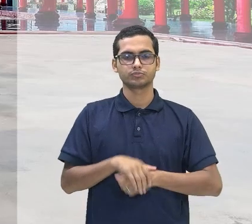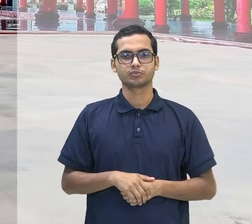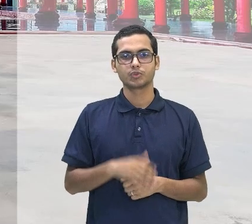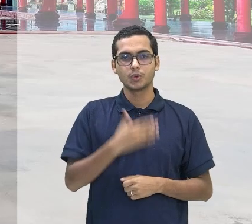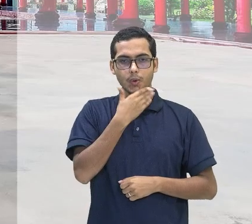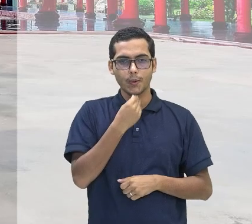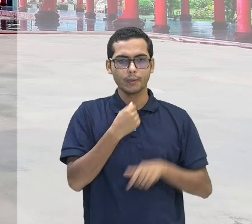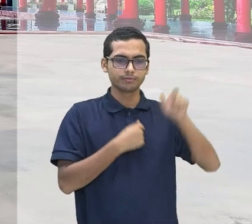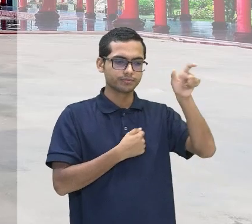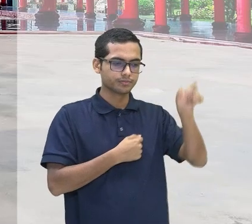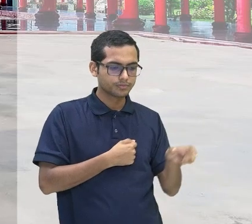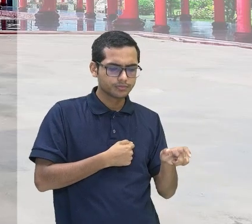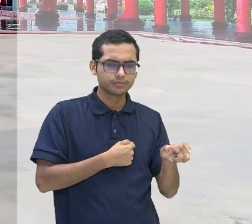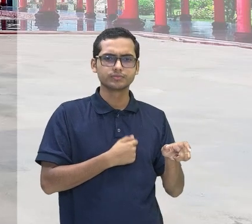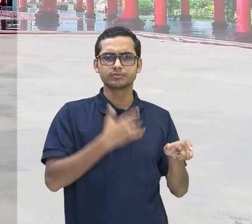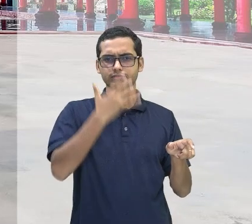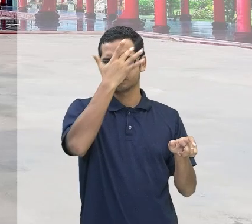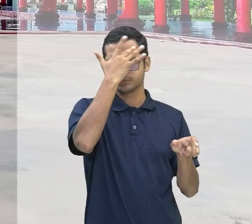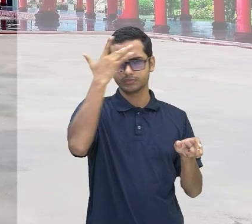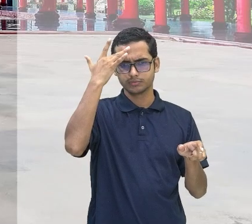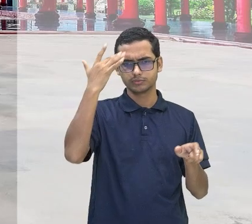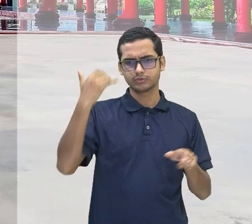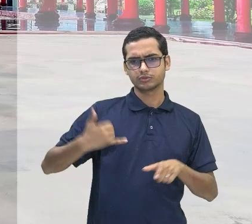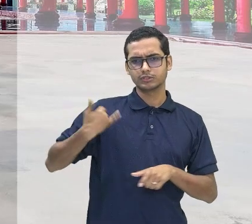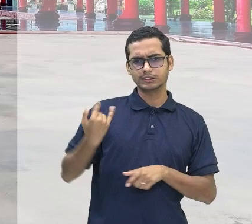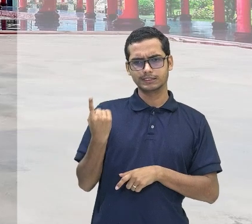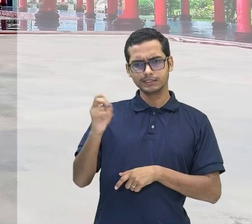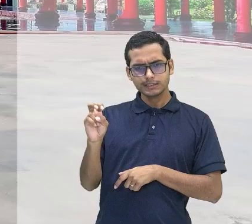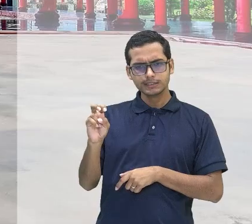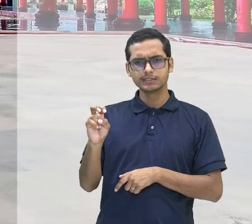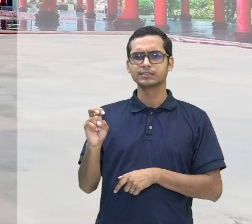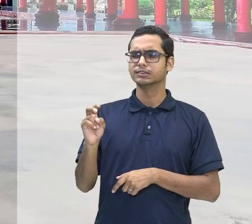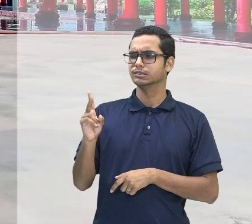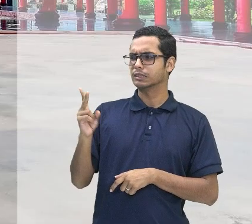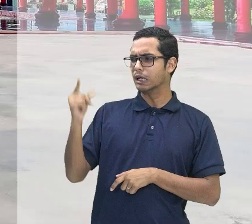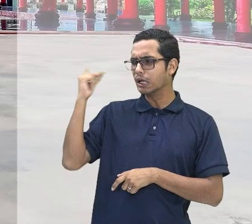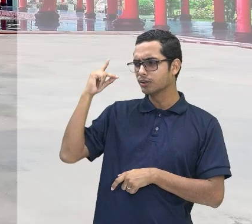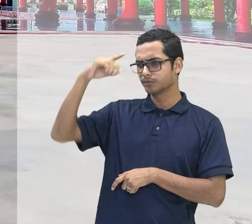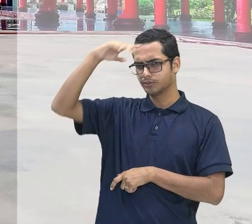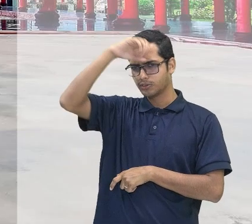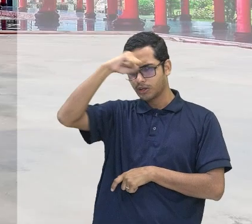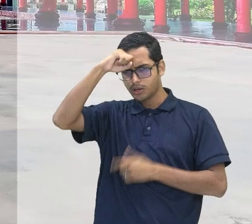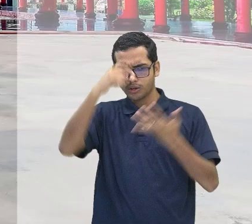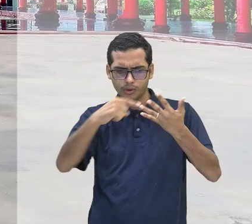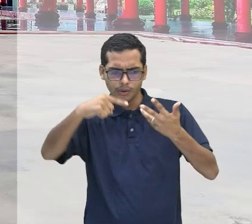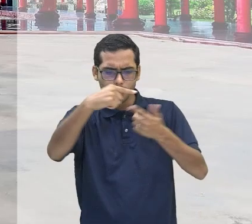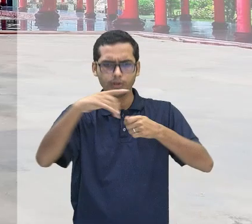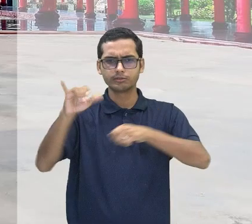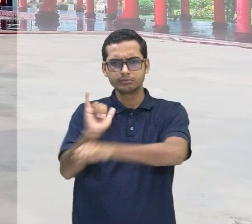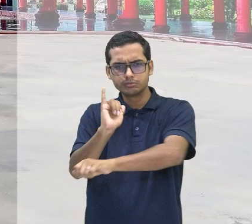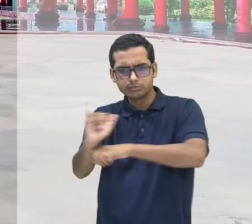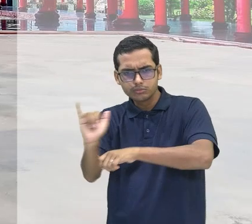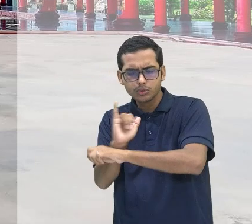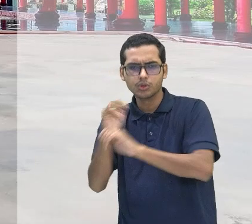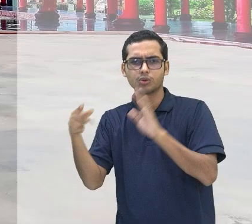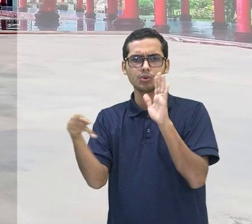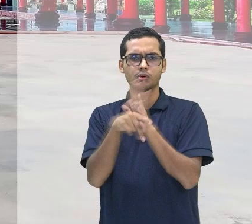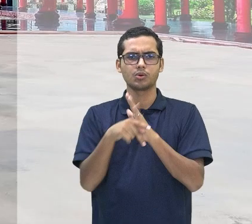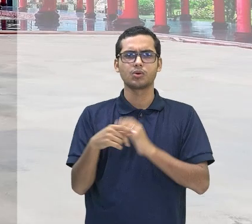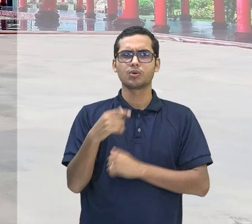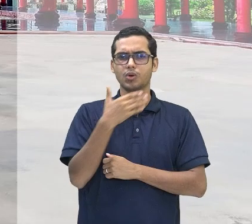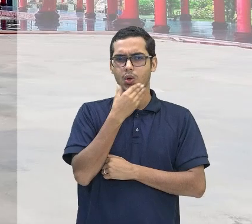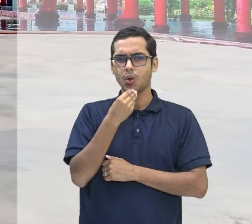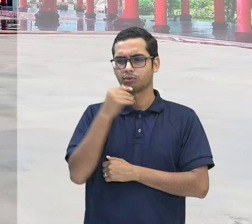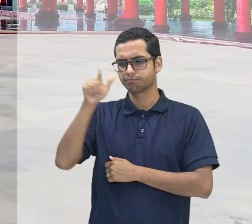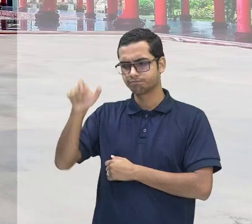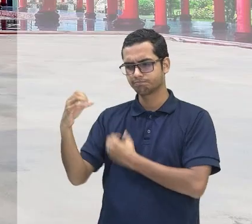figura franzina, tinha 15 anos ali na época que ele aprendeu todas essas técnicas transmitidas pelo Mitsui